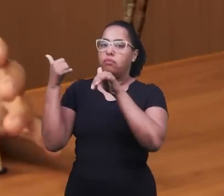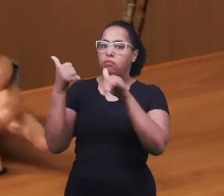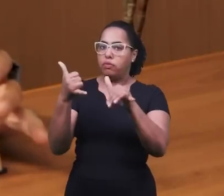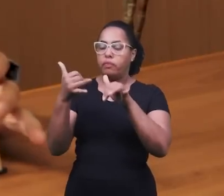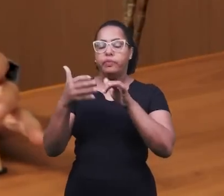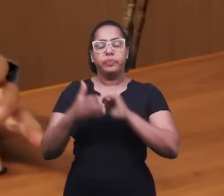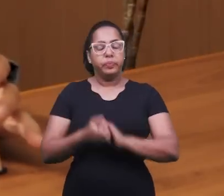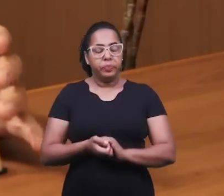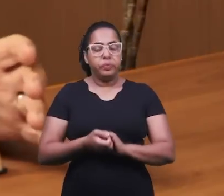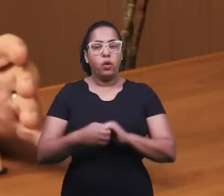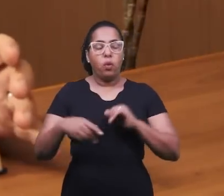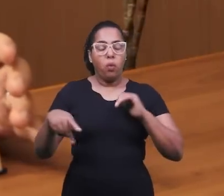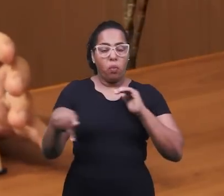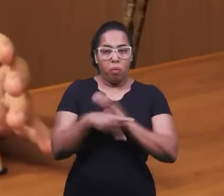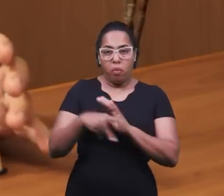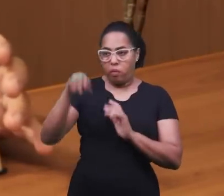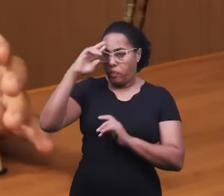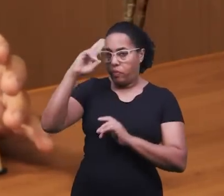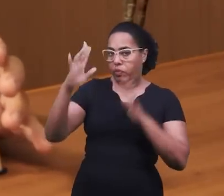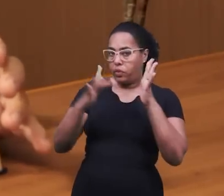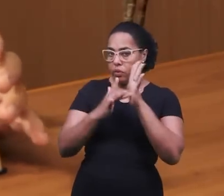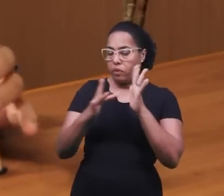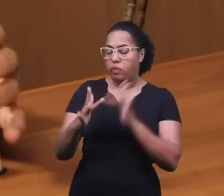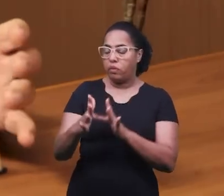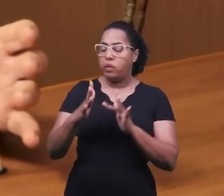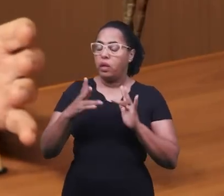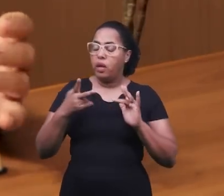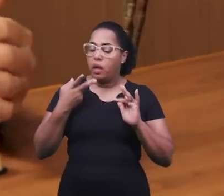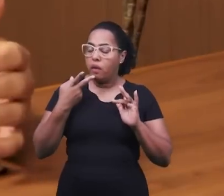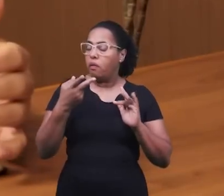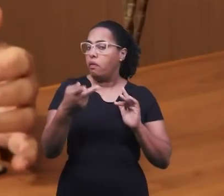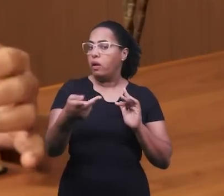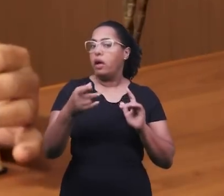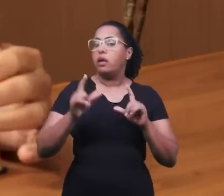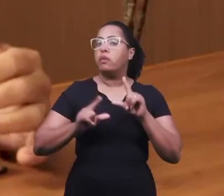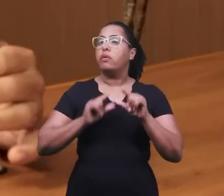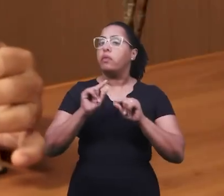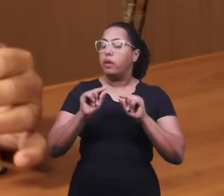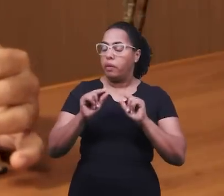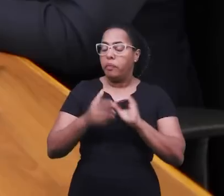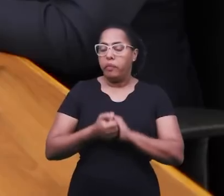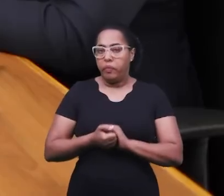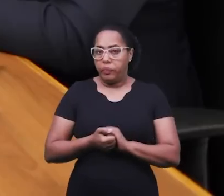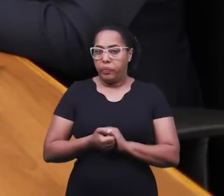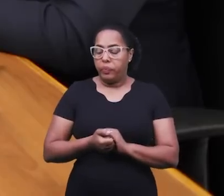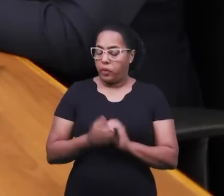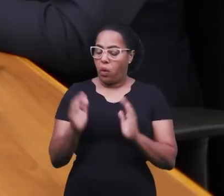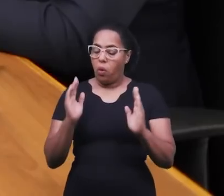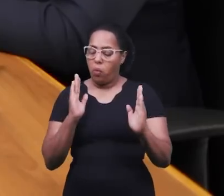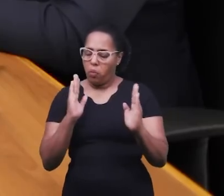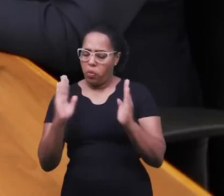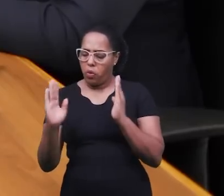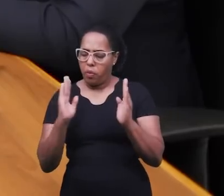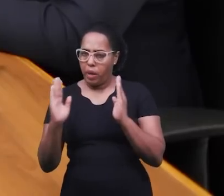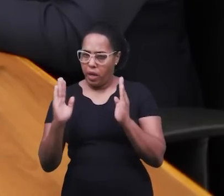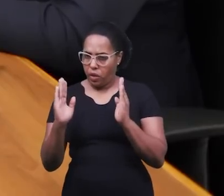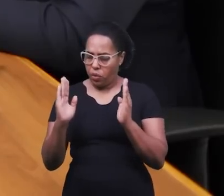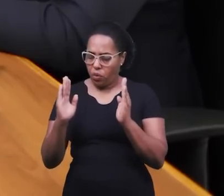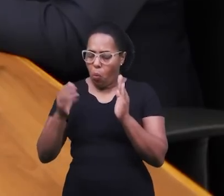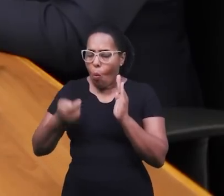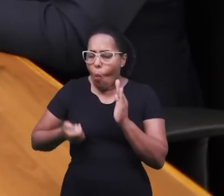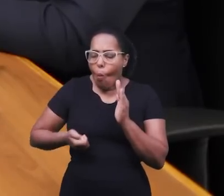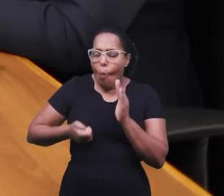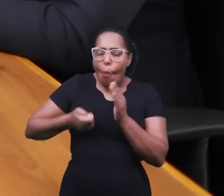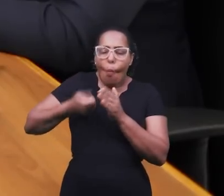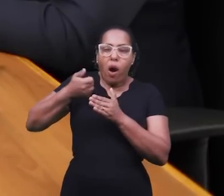o próprio Senhor Jesus falou a respeito disso, que quando estivesse chegando o momento do